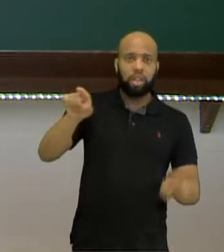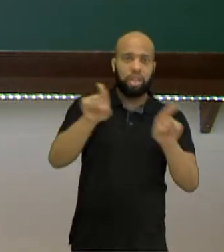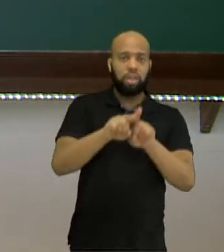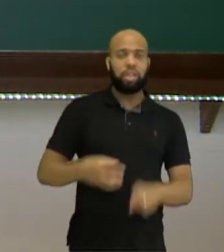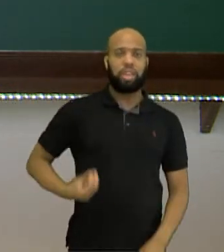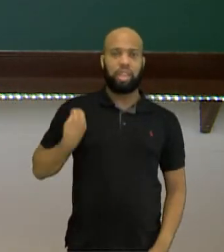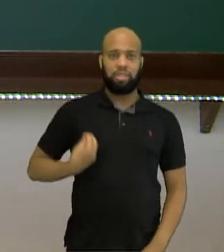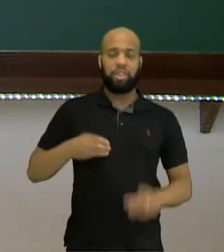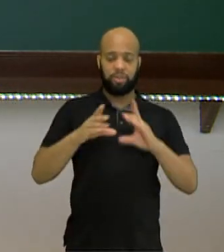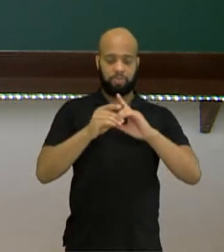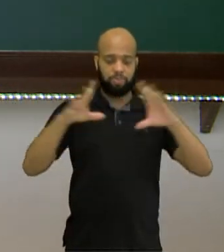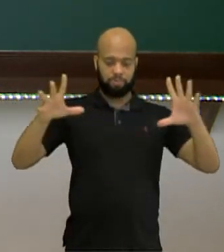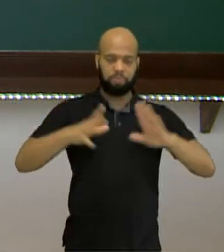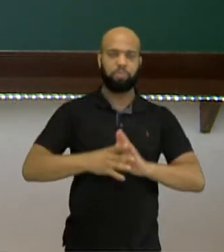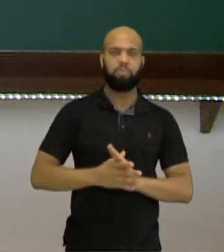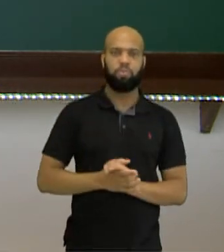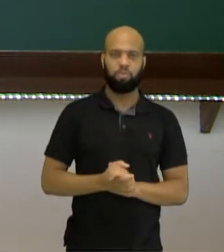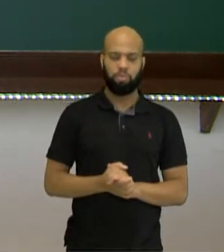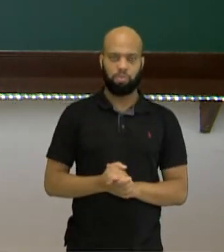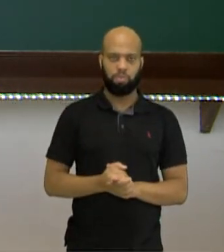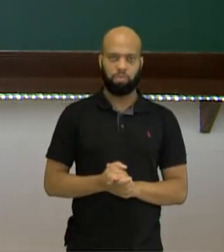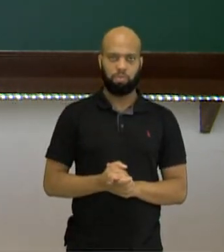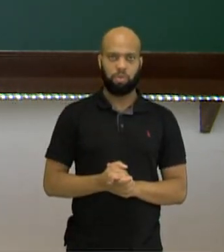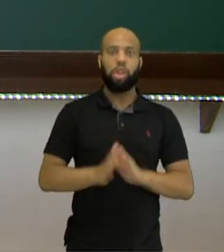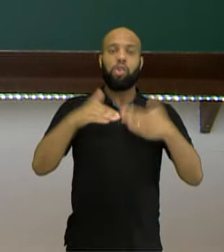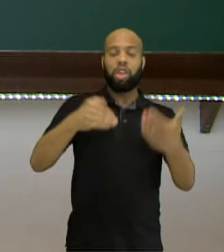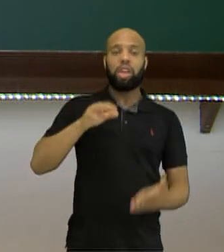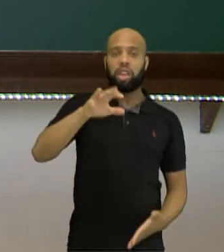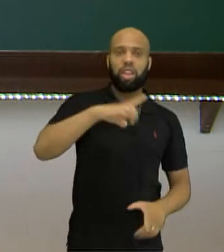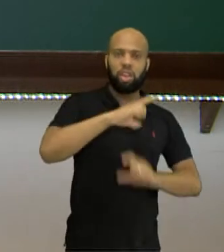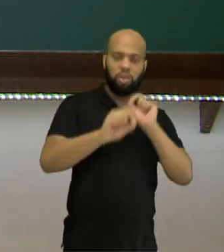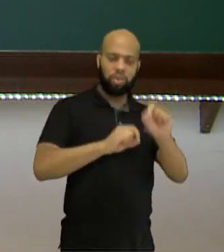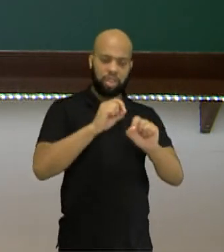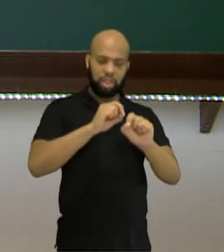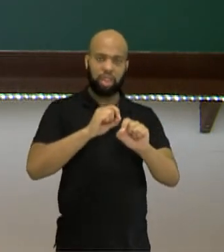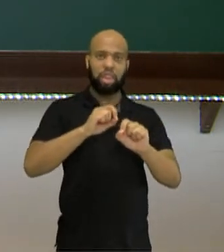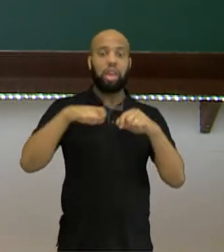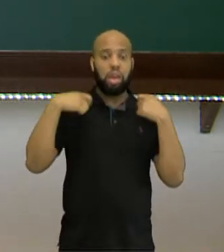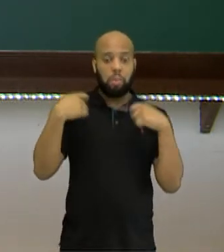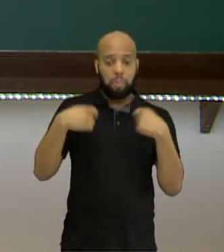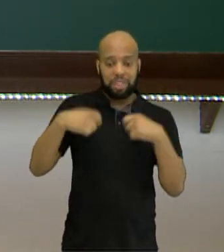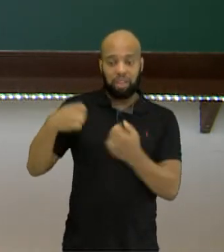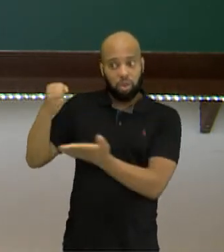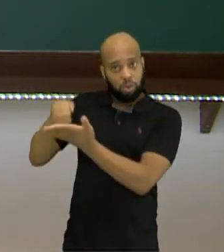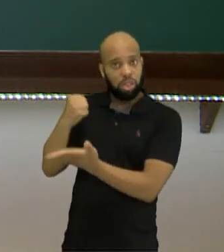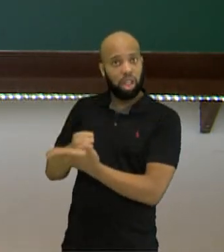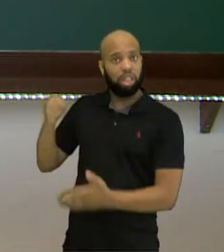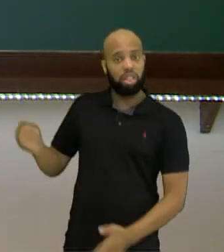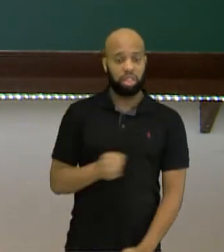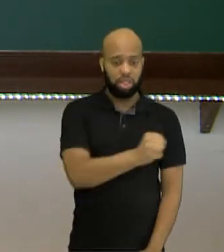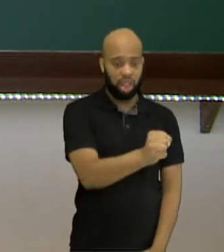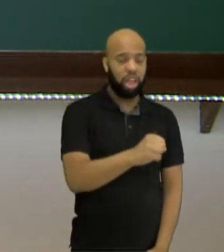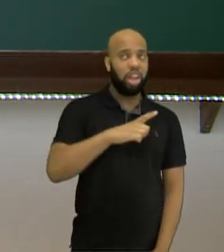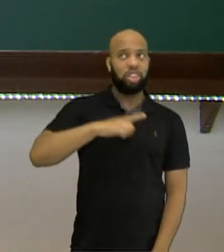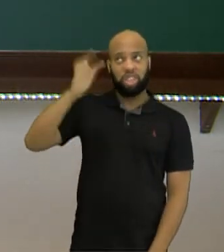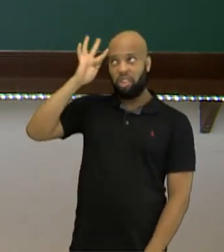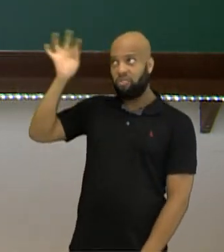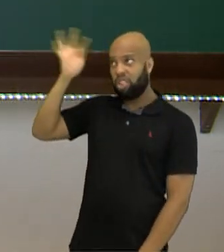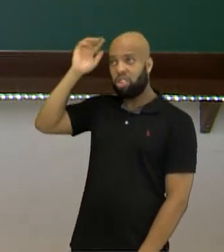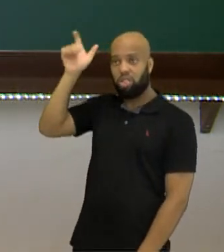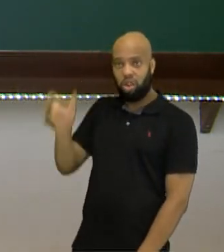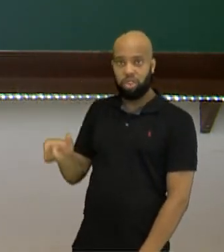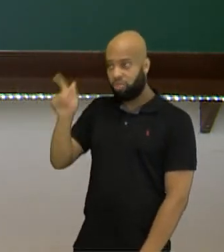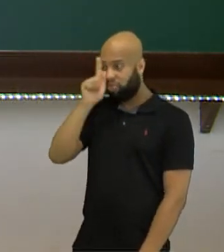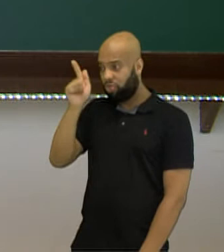vida democrática Então essa arte aí chegava ao tal ponto que ela era contratado filósofos gregos eram contratados pelos